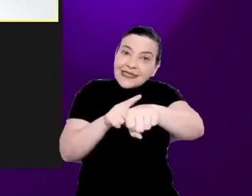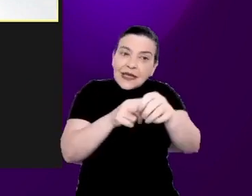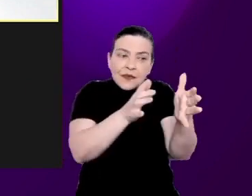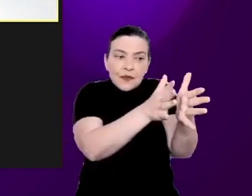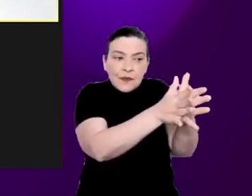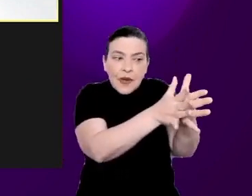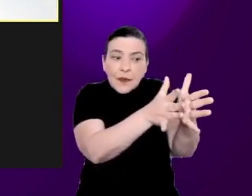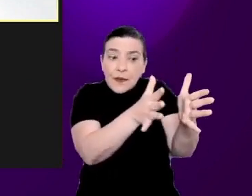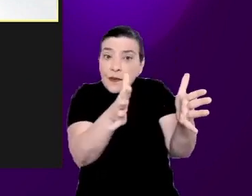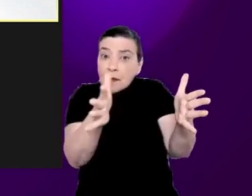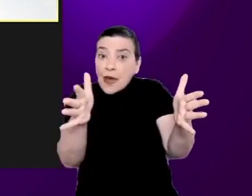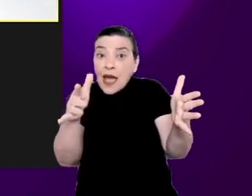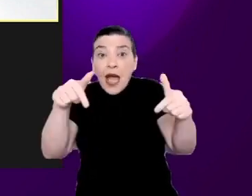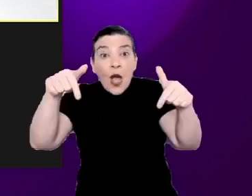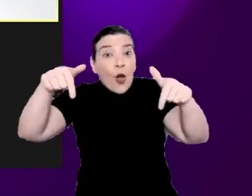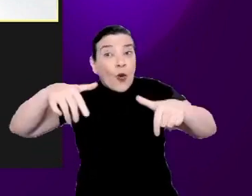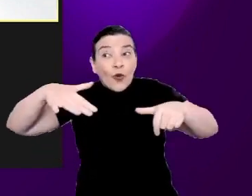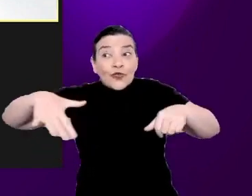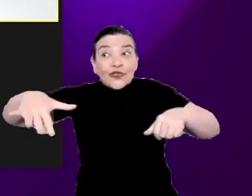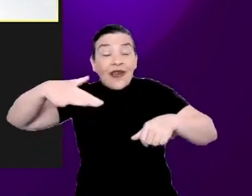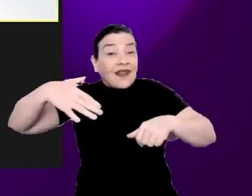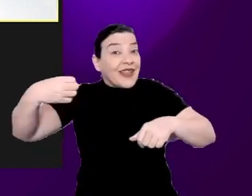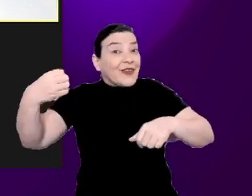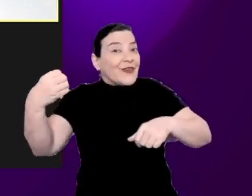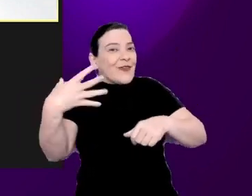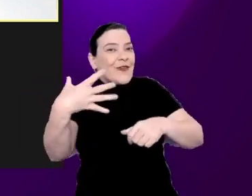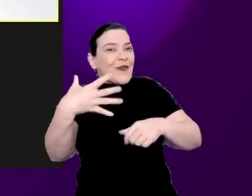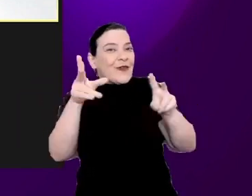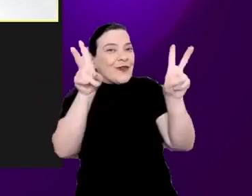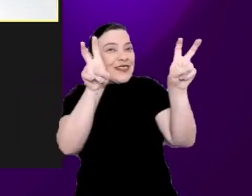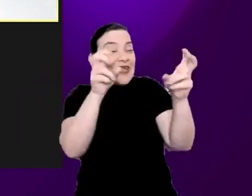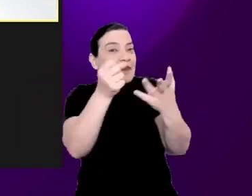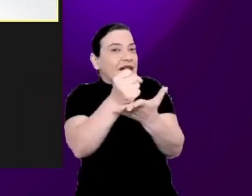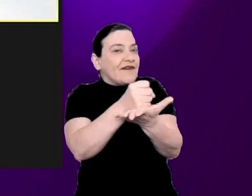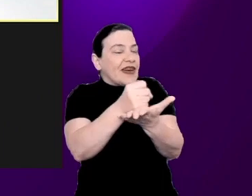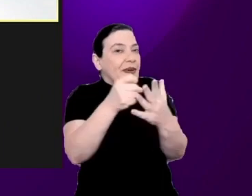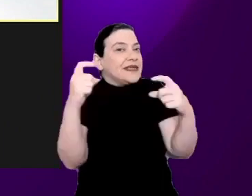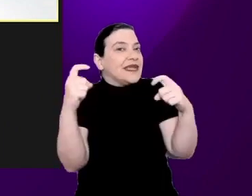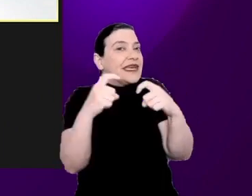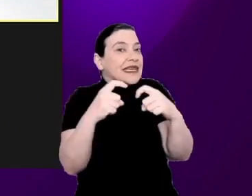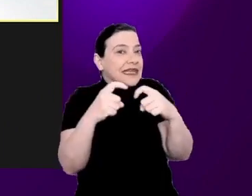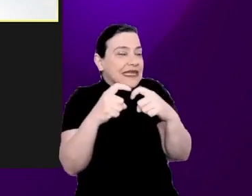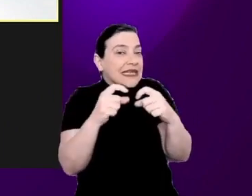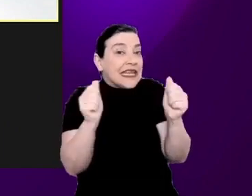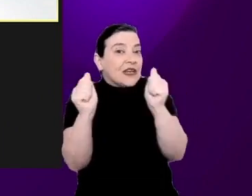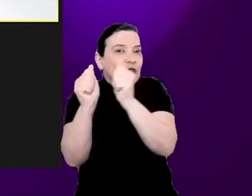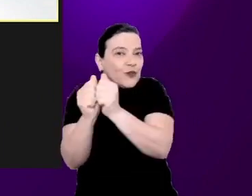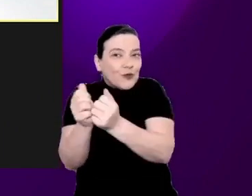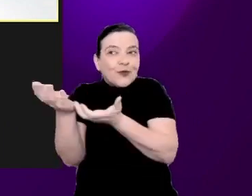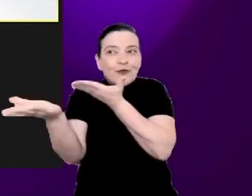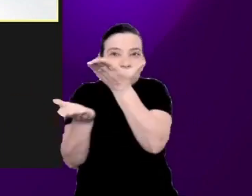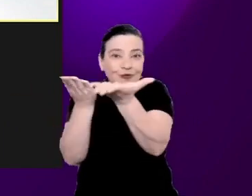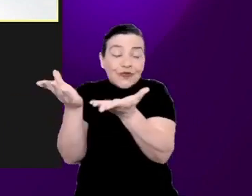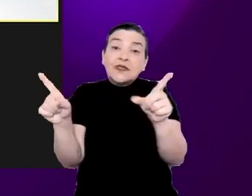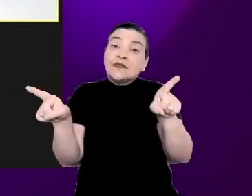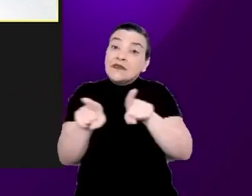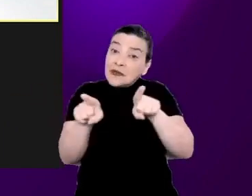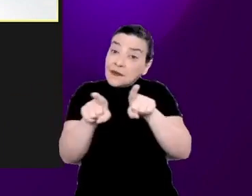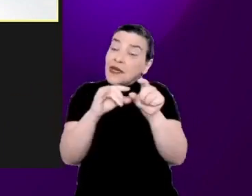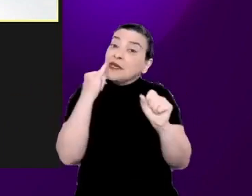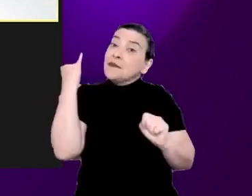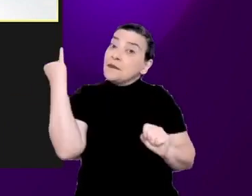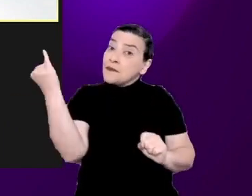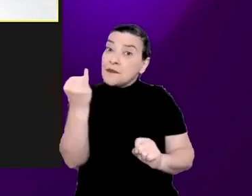é novo, né, a questão da farmácia clínica, né, e o quanto é importante